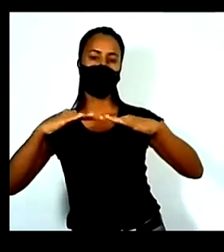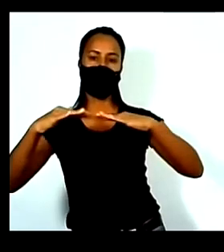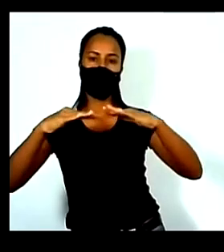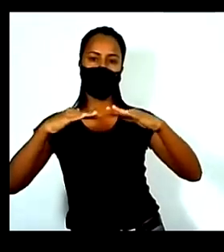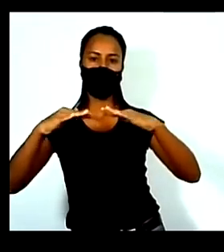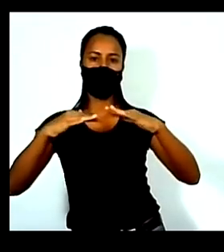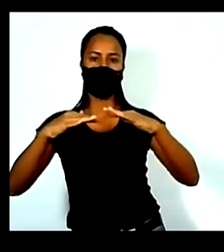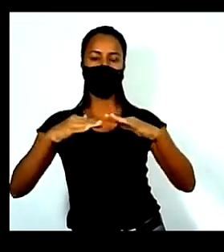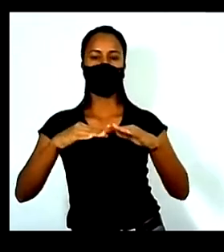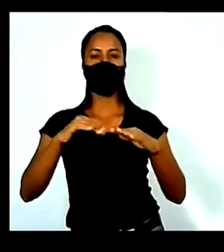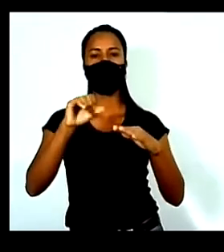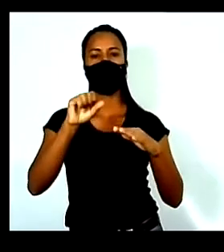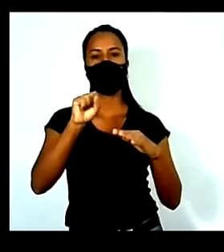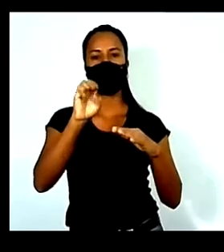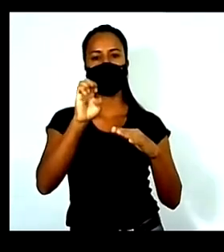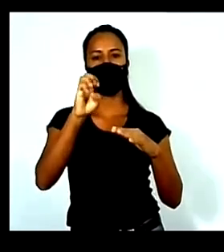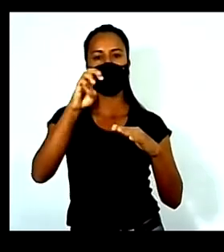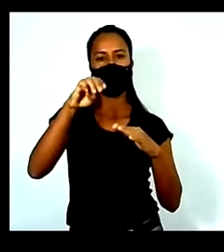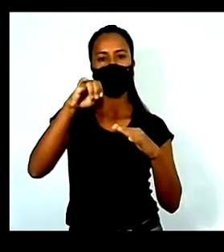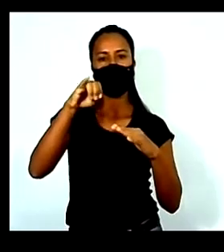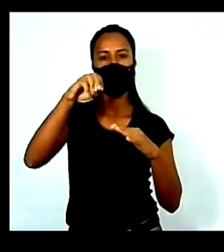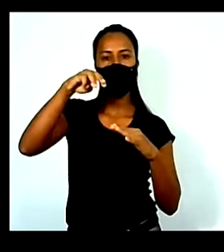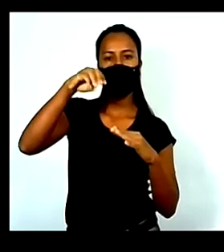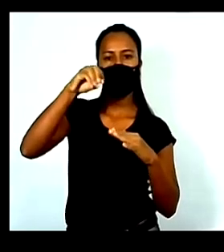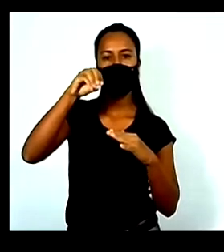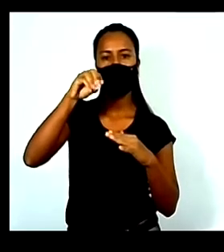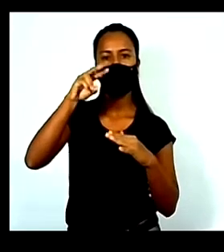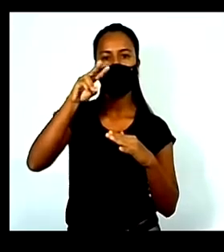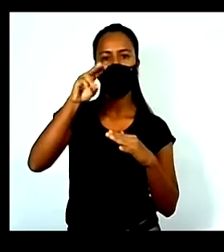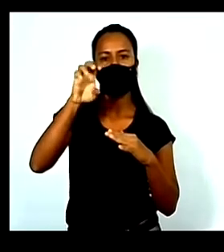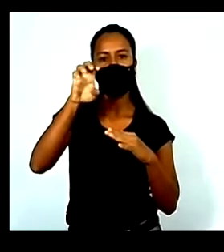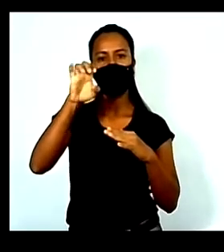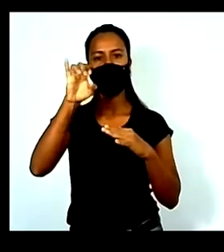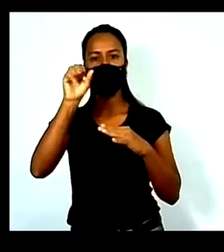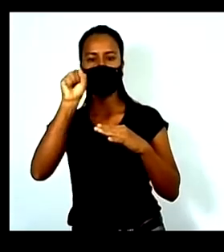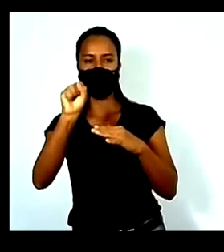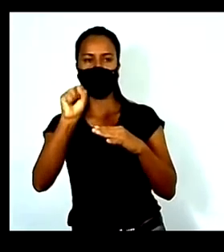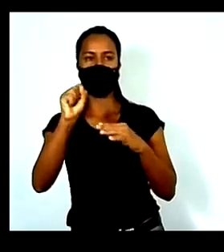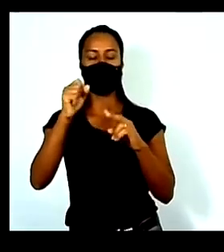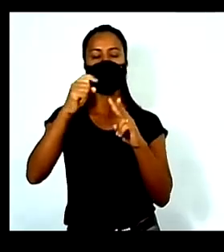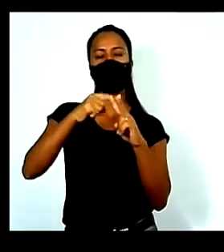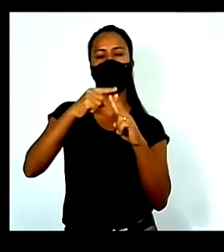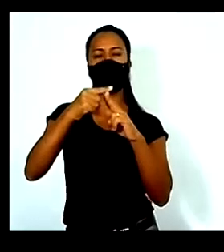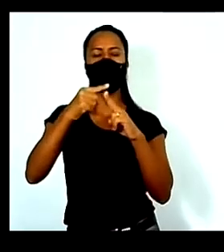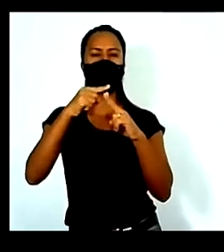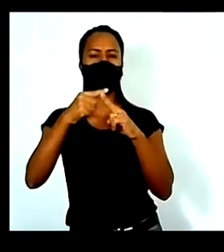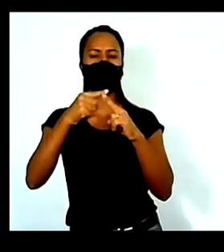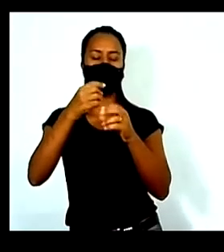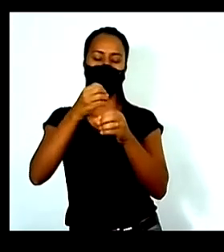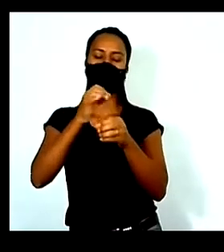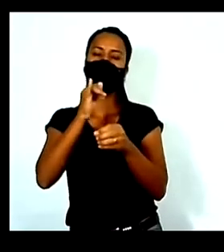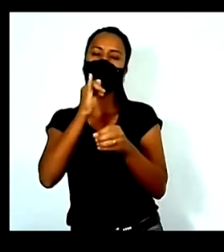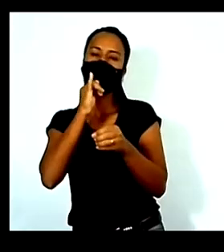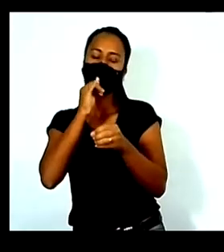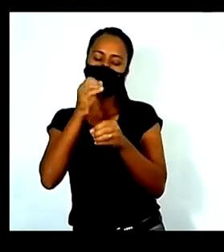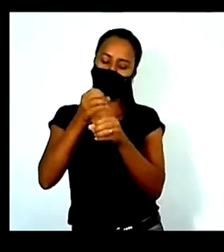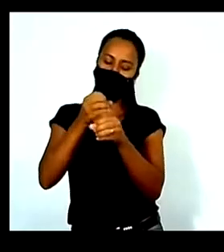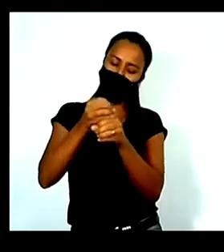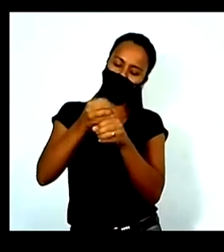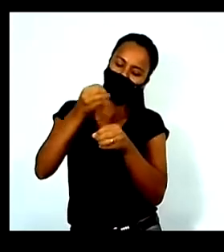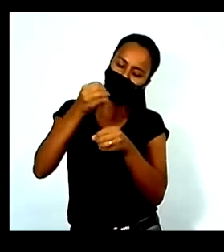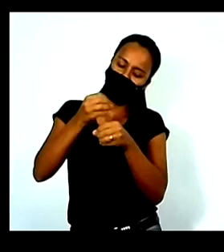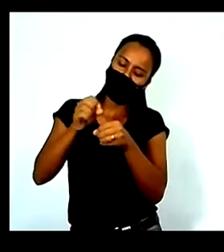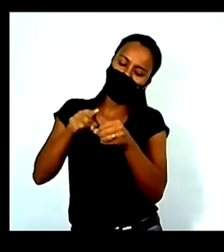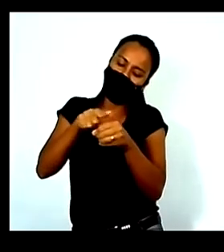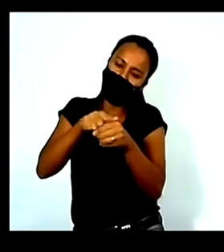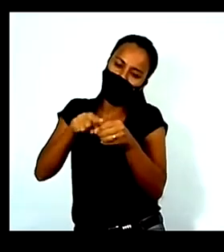movimentações semimóveis, tá, gente? Então, entre duas vértebras consecutivas, há um disco de cartilagem, ou seja, uma cartilagem, que vai